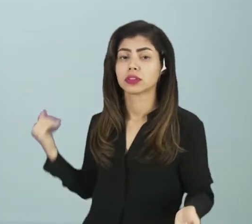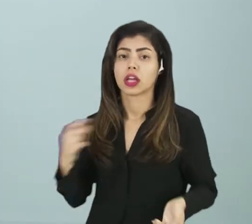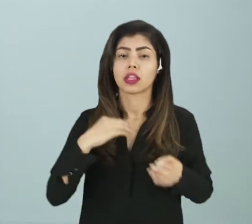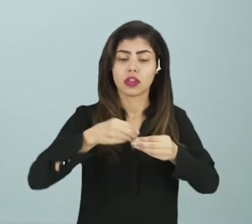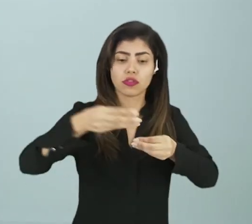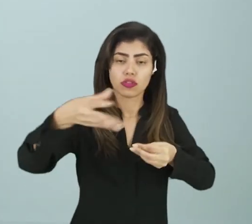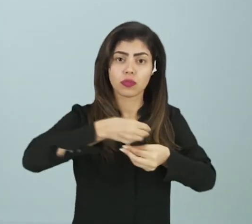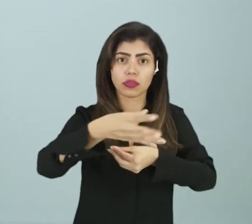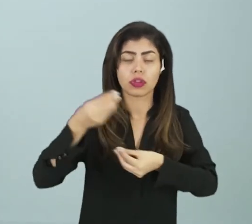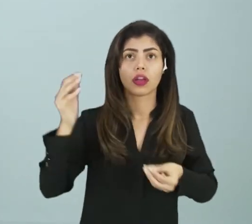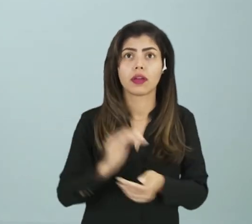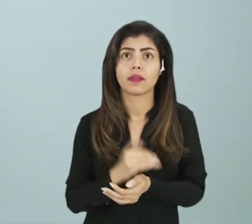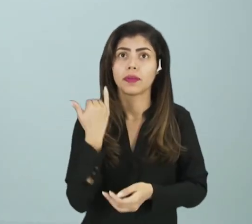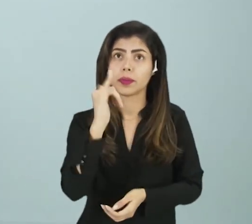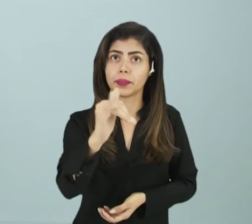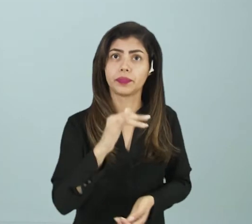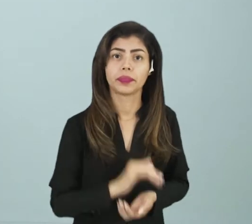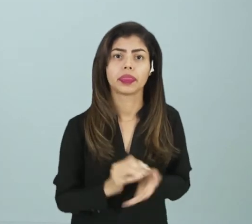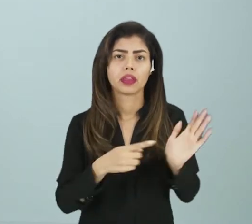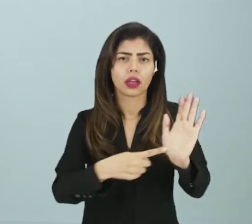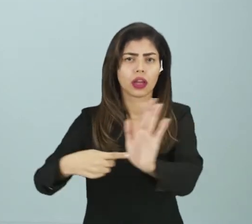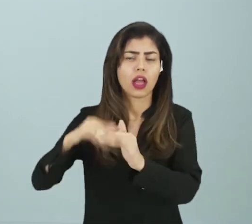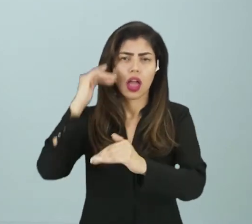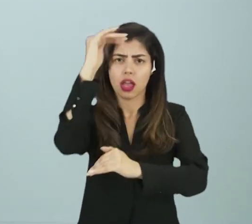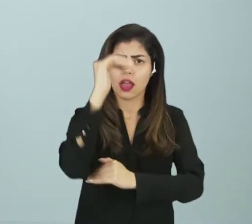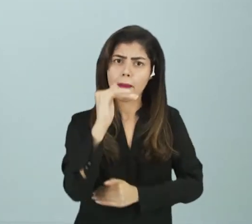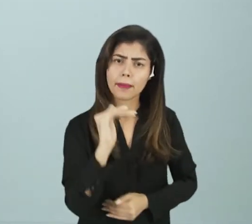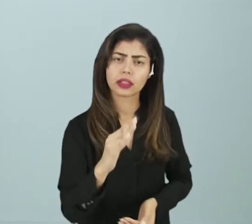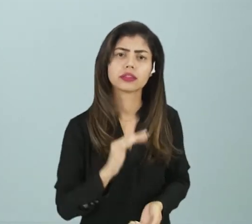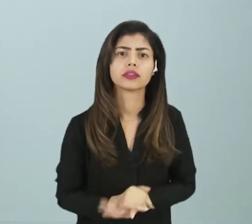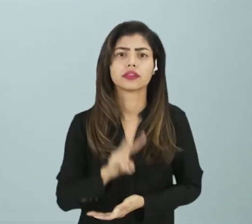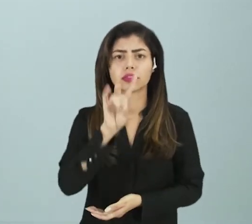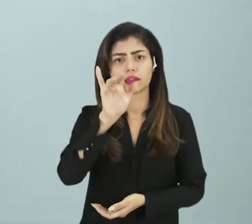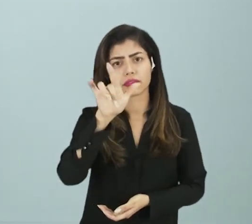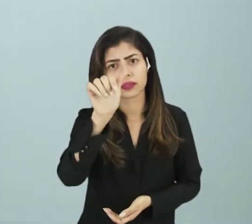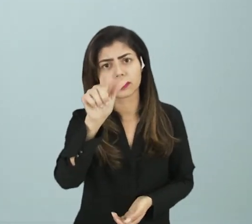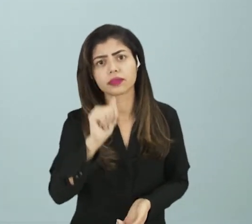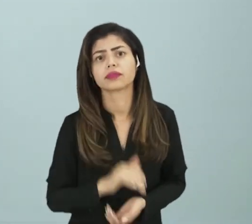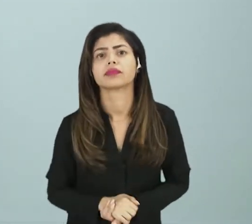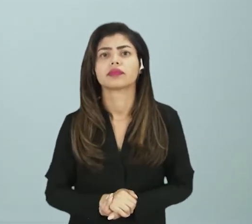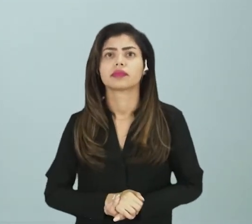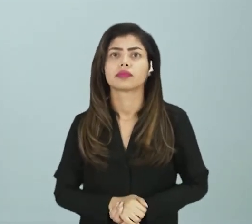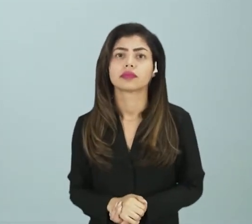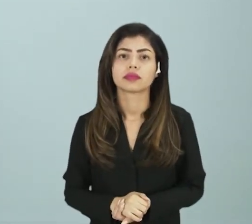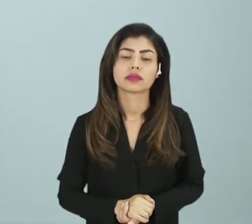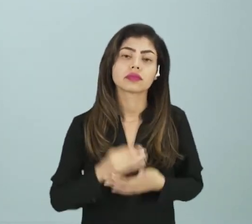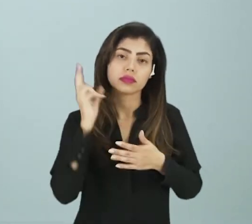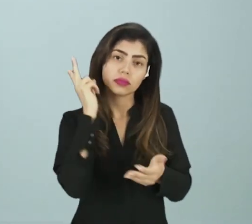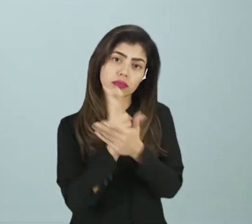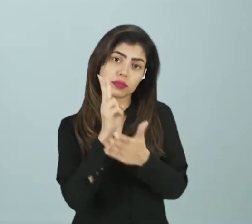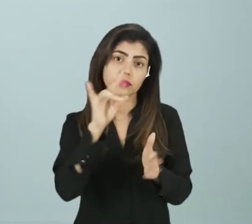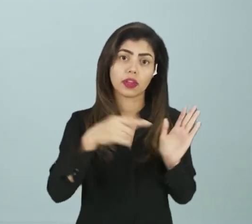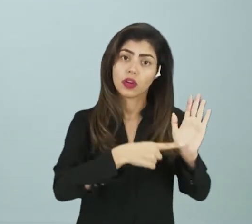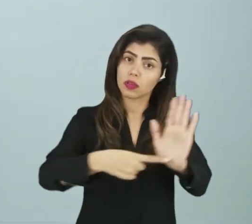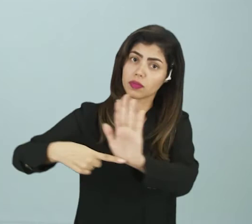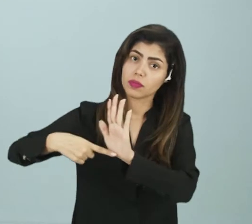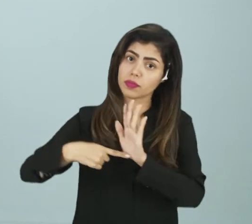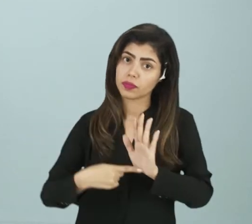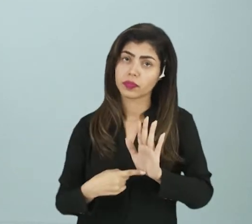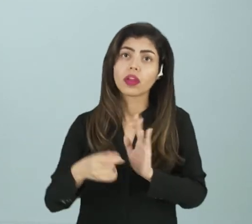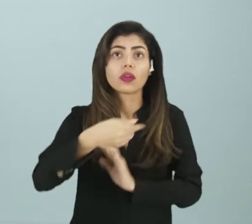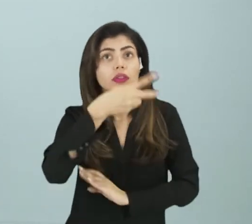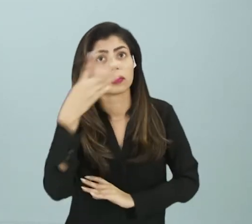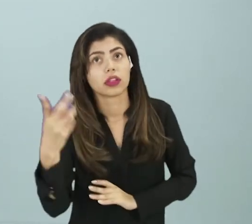gente fazia distribuição eletrônica a gente observava a camada de valência pois na camada de Valença sempre vai nos indicar